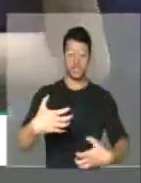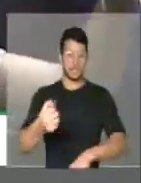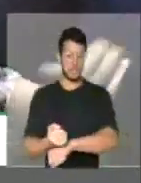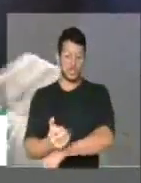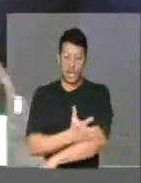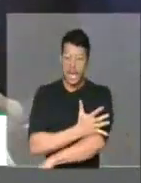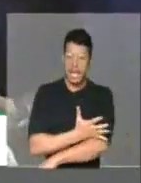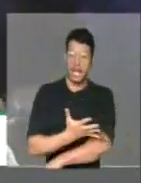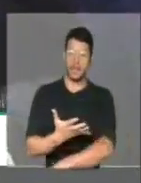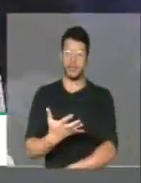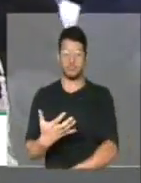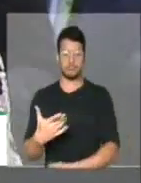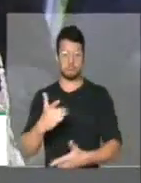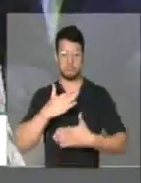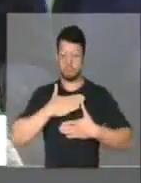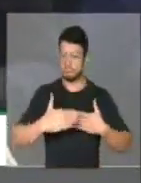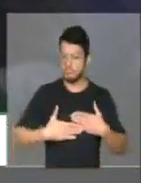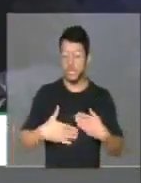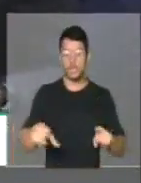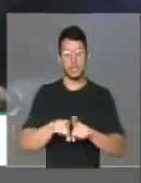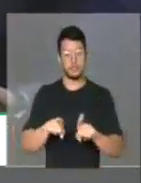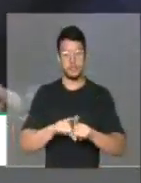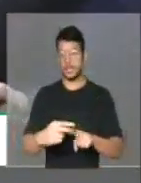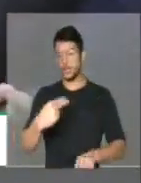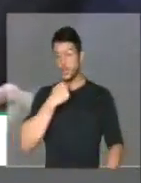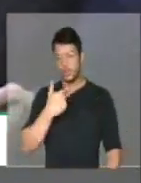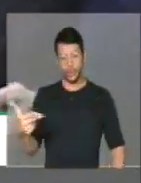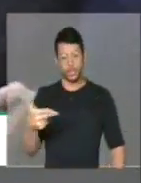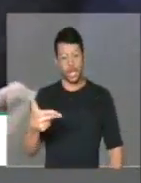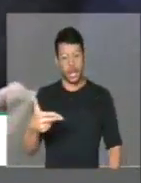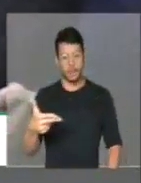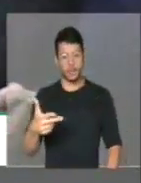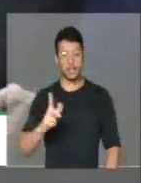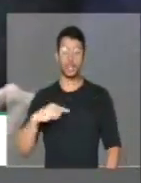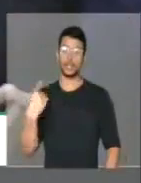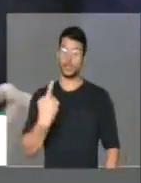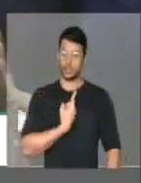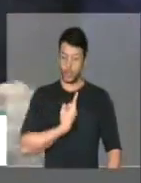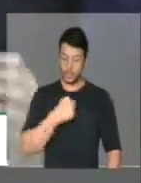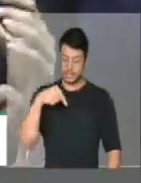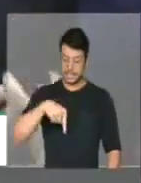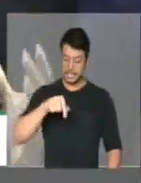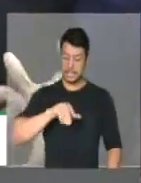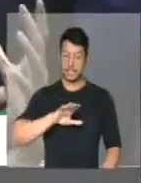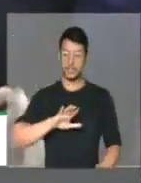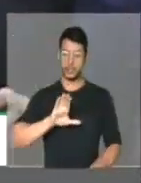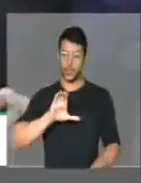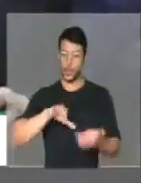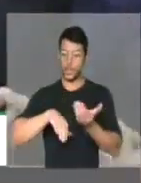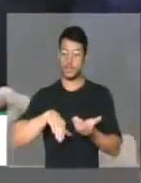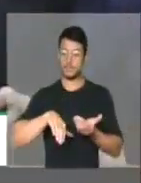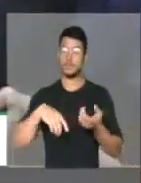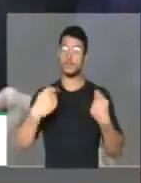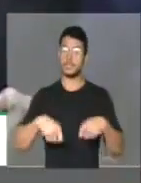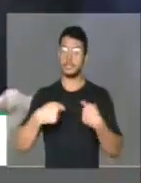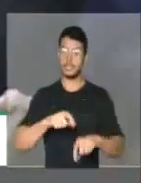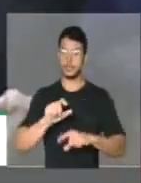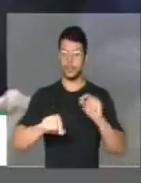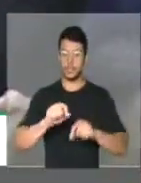emocional, física, patrimonial, também não pode ter arma. Nós aqui nesse Congresso brasileiro temos a obrigação